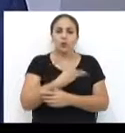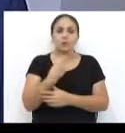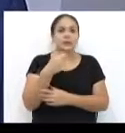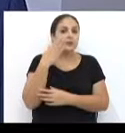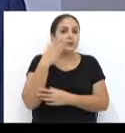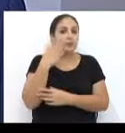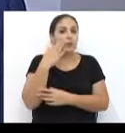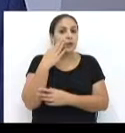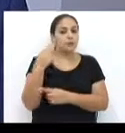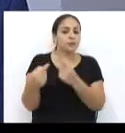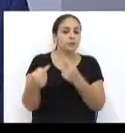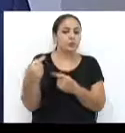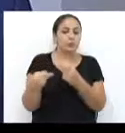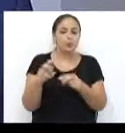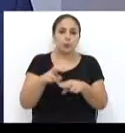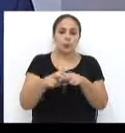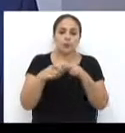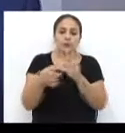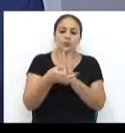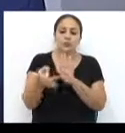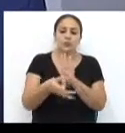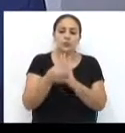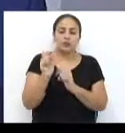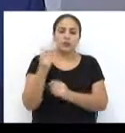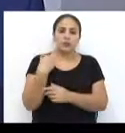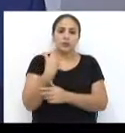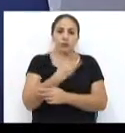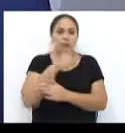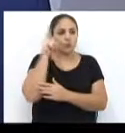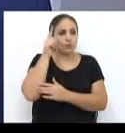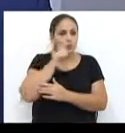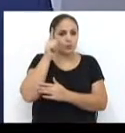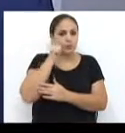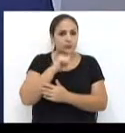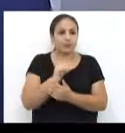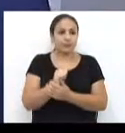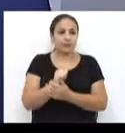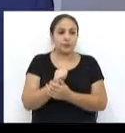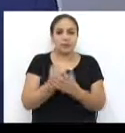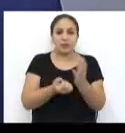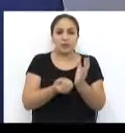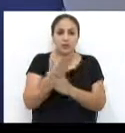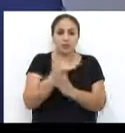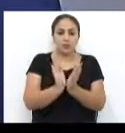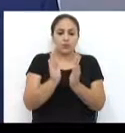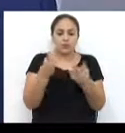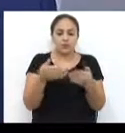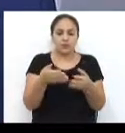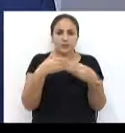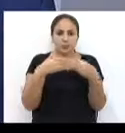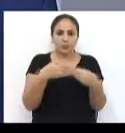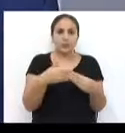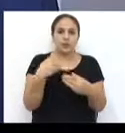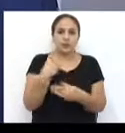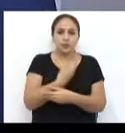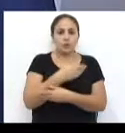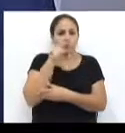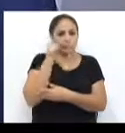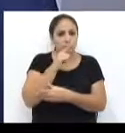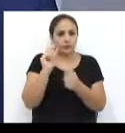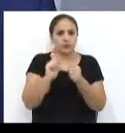queremos estar atento a esse debate. E por isso que eu sugeri que nós possamos, se não formar uma comissão de acompanhamento desse processo, que